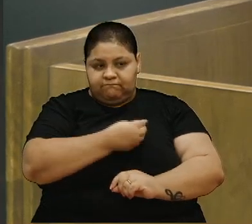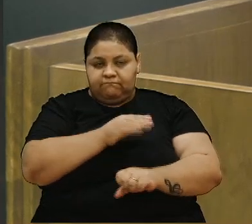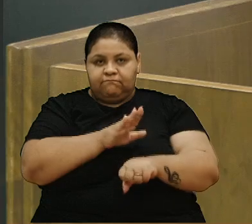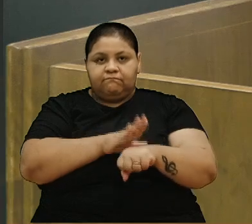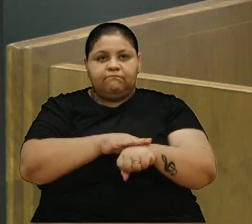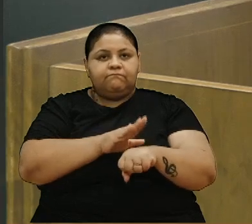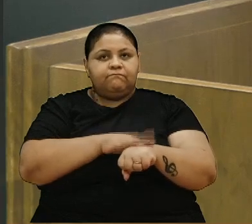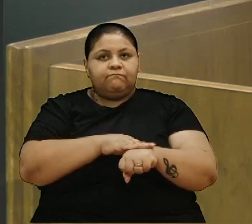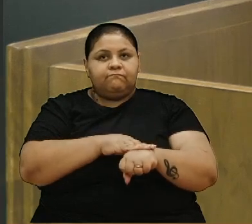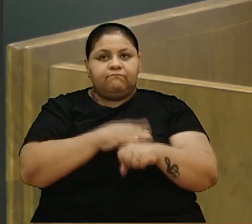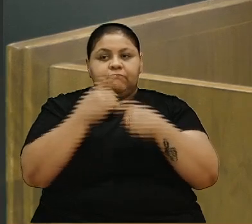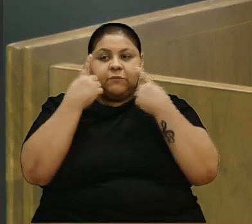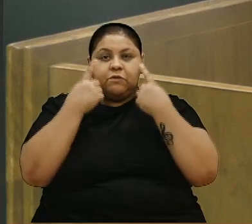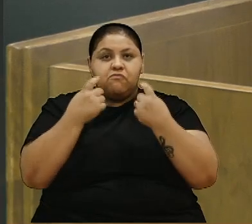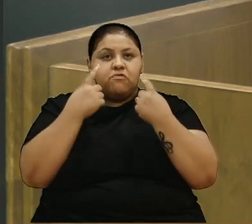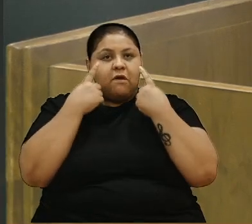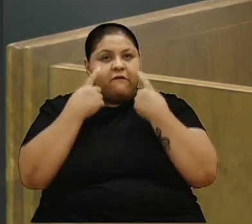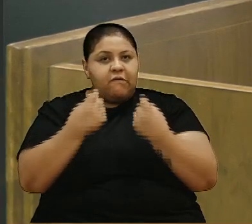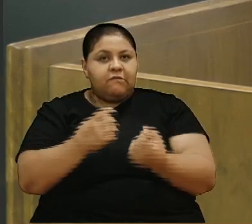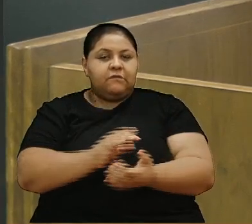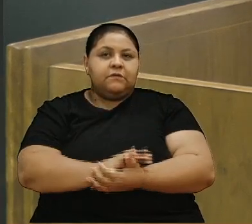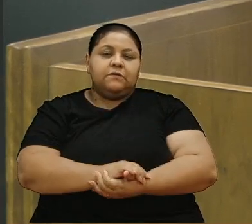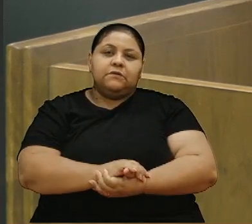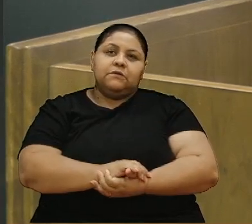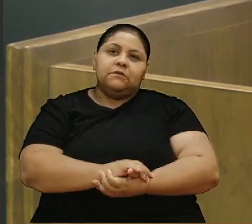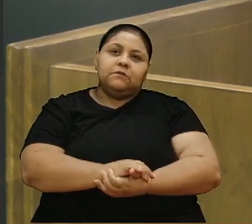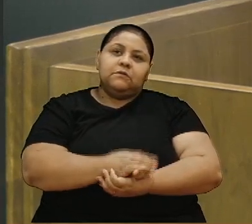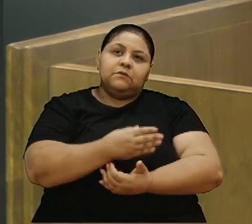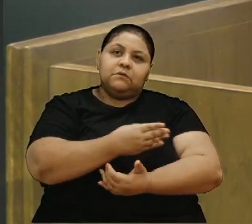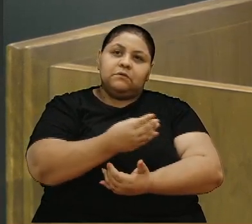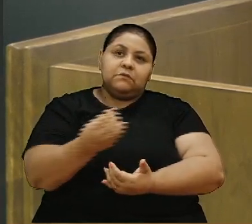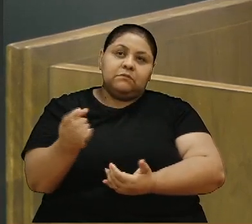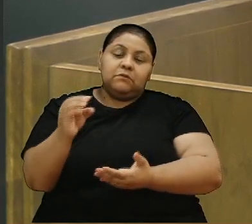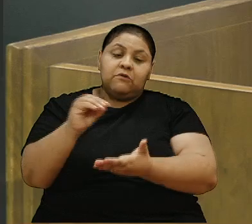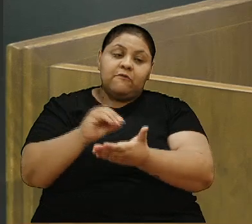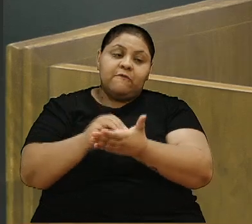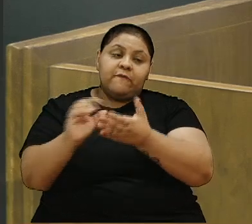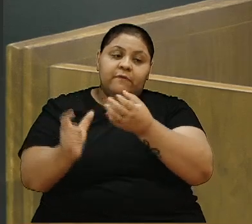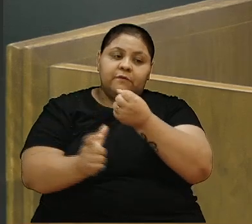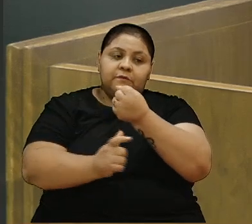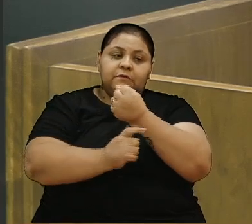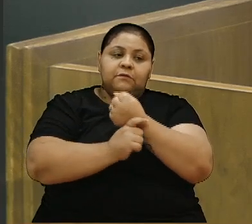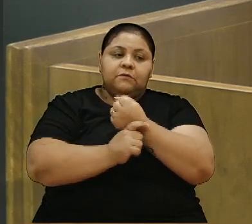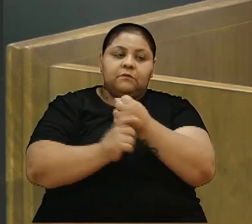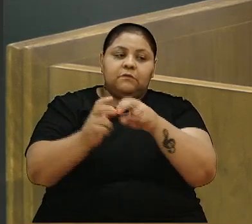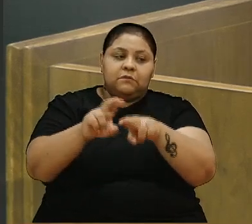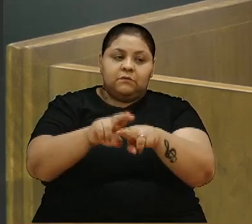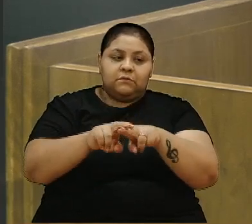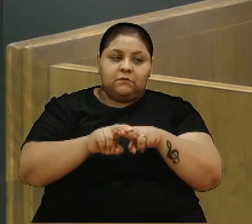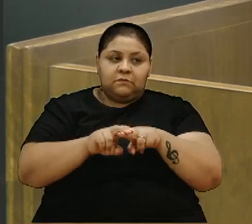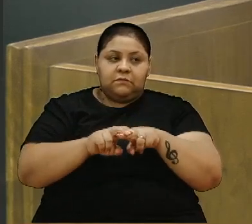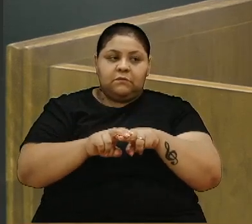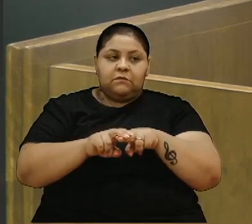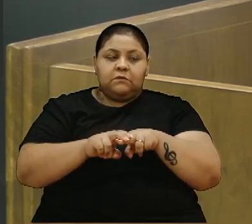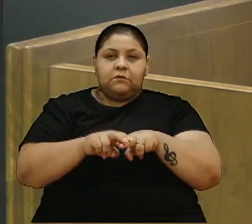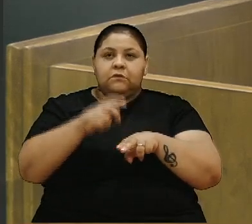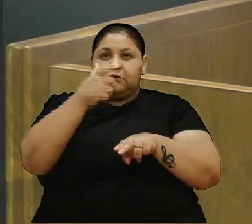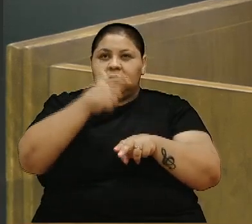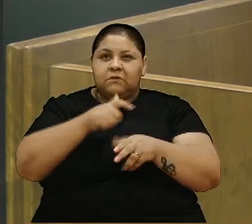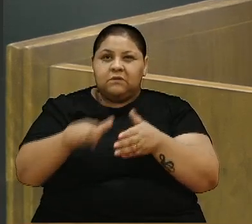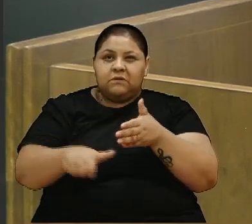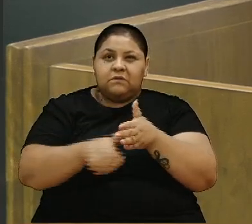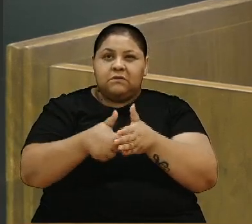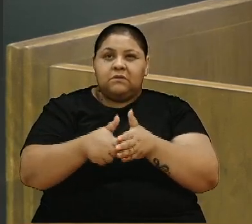de muita violência, de muita insegurança. Então, por isso, nós preferimos chamar